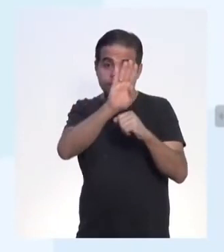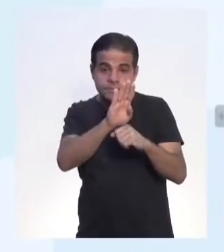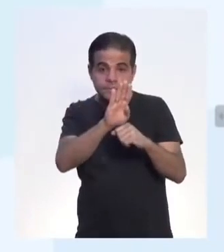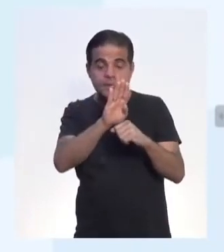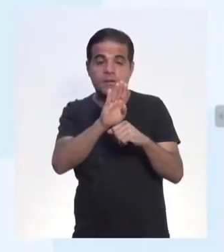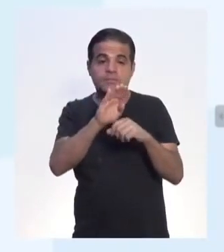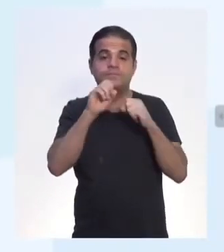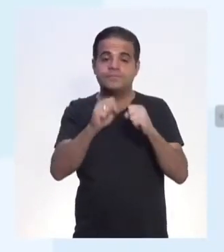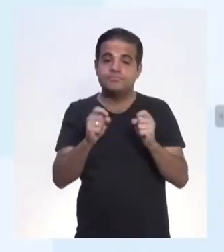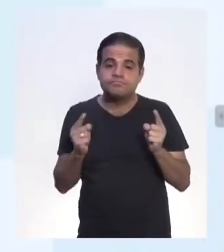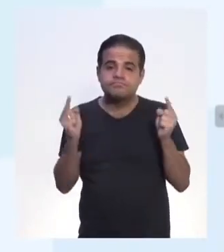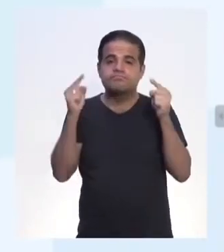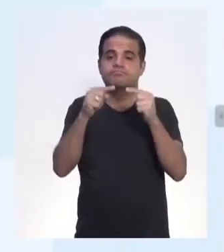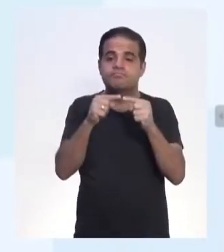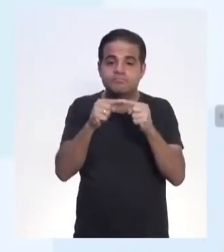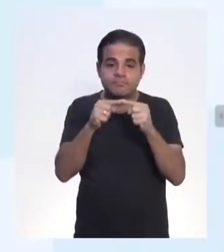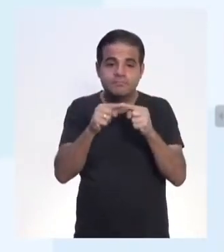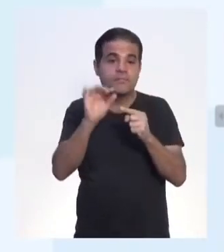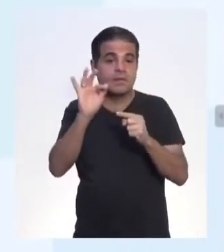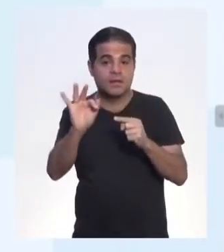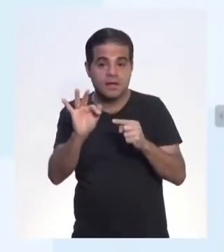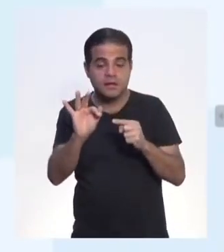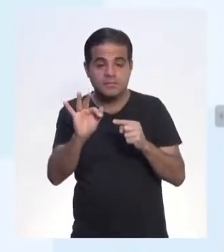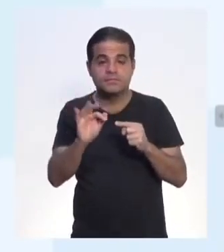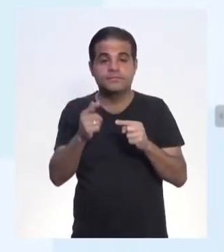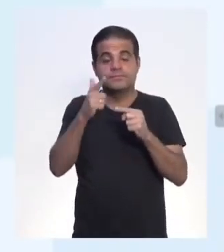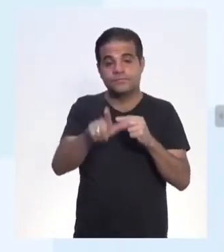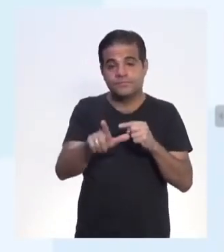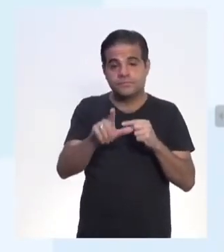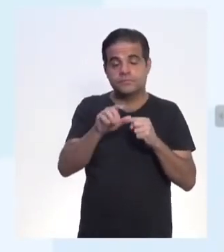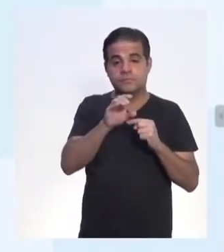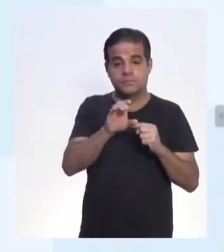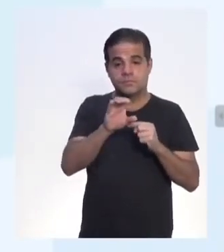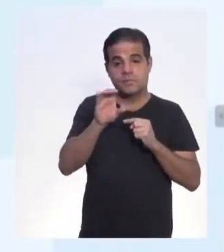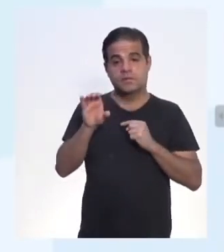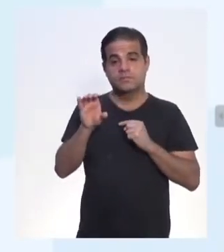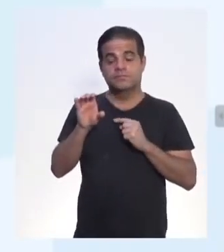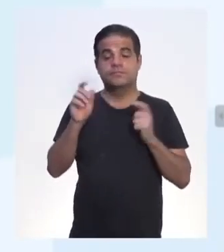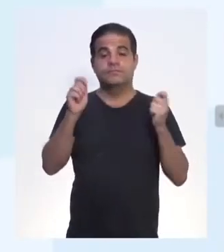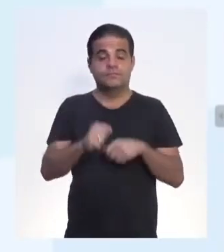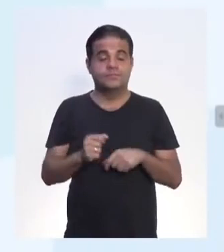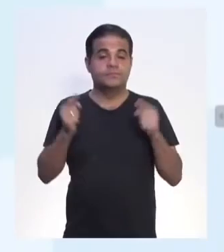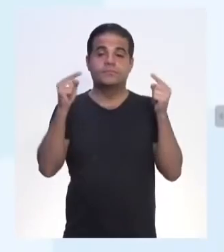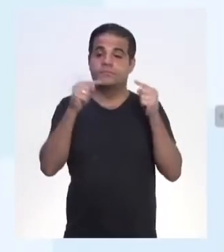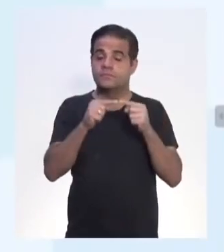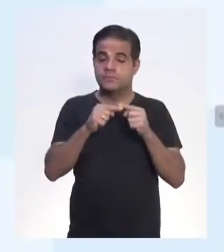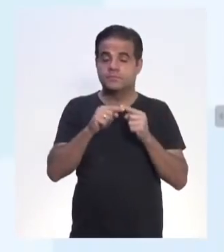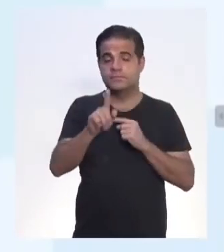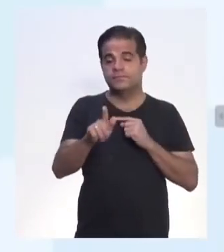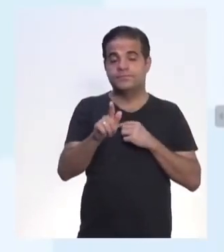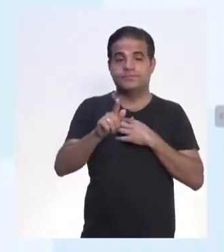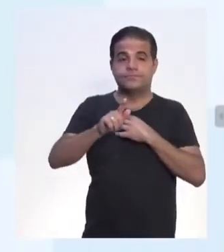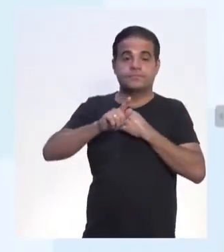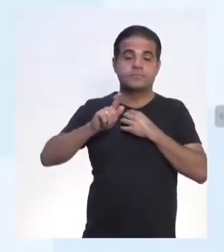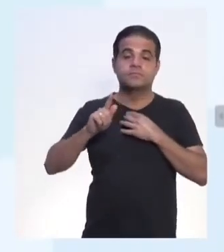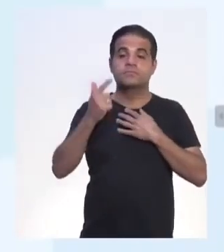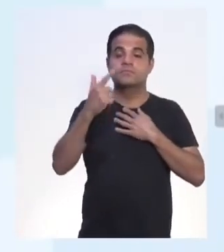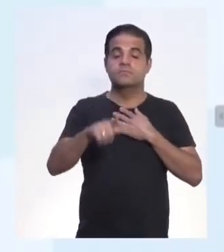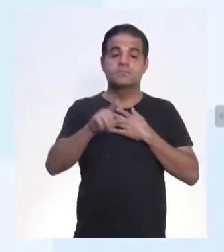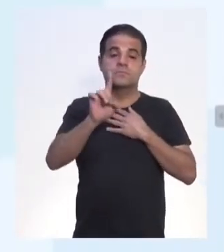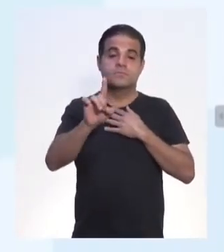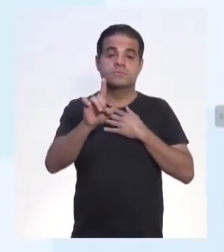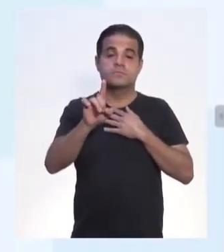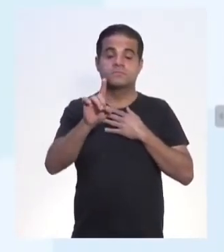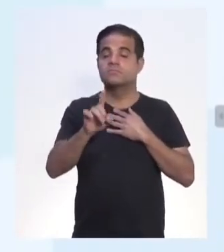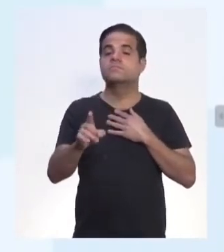B correspondente ao ângulo F, o ângulo C aqui, ó, correspondente ao ângulo G, e o ângulo